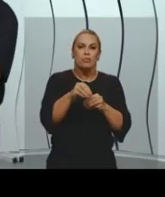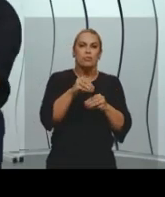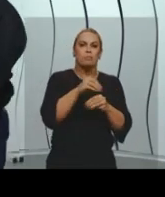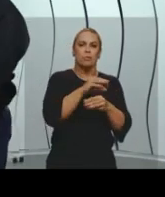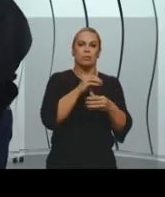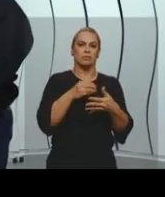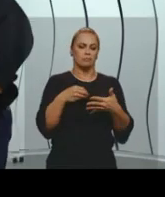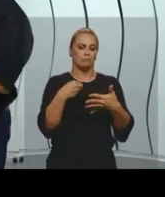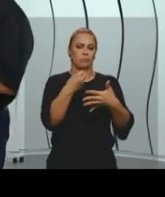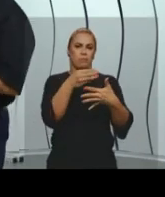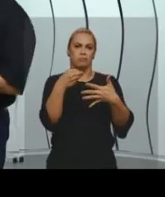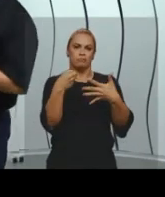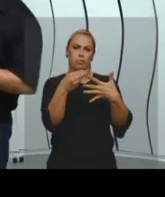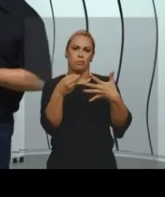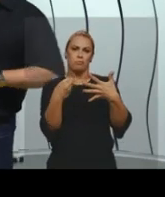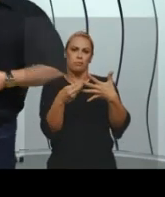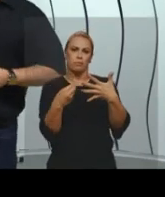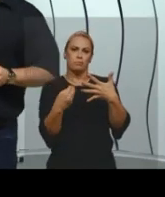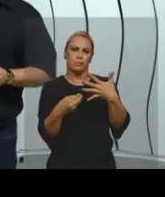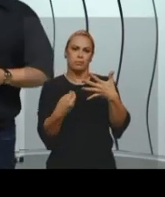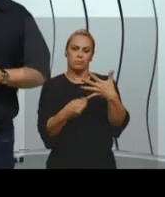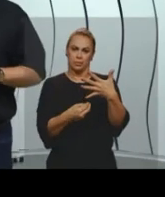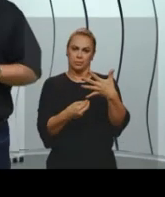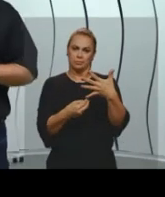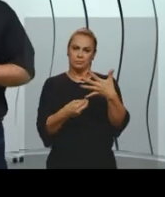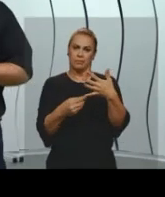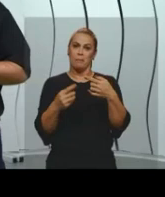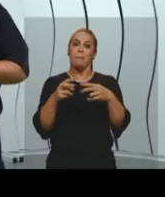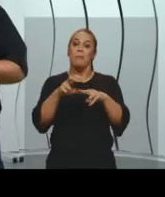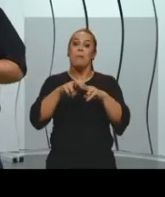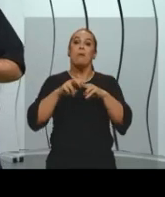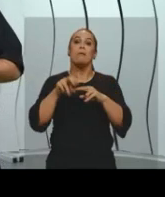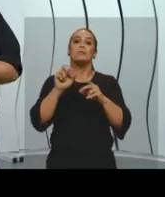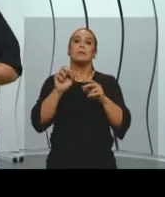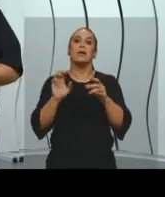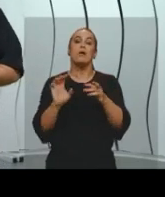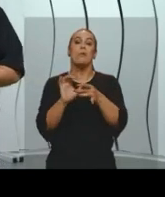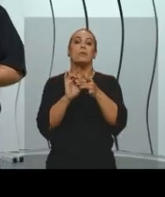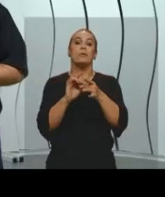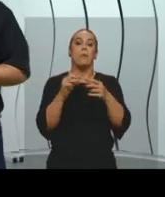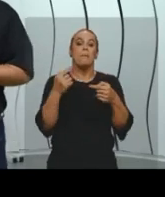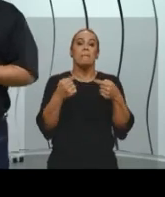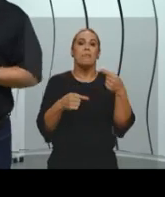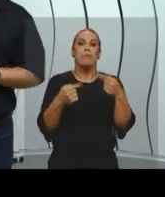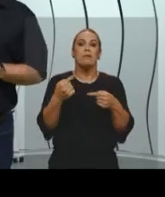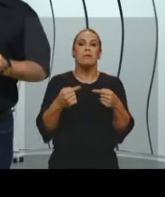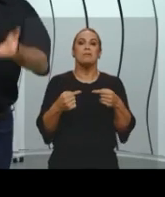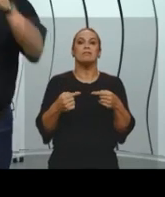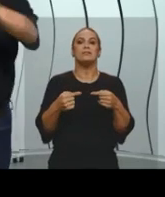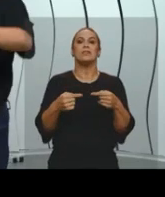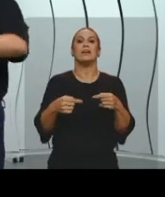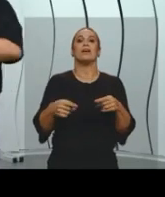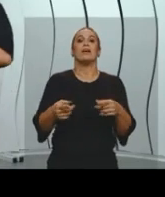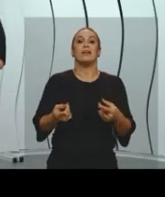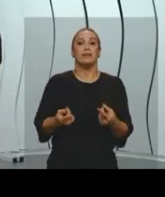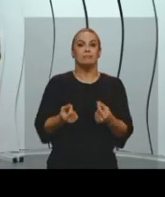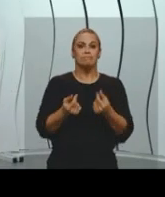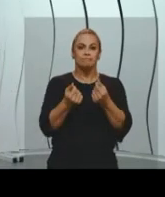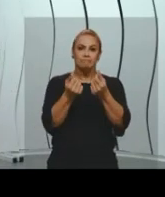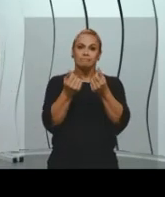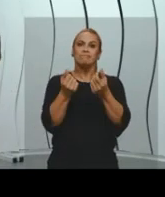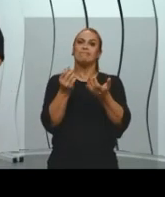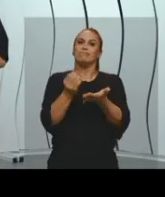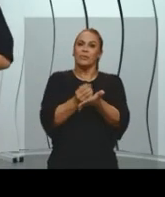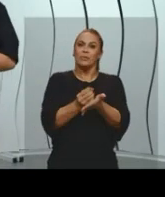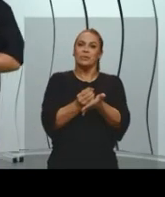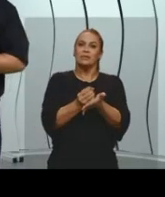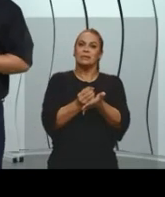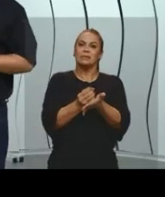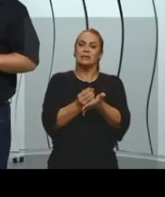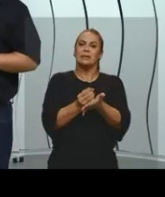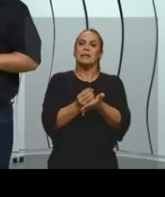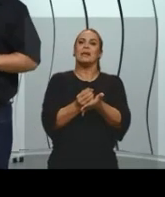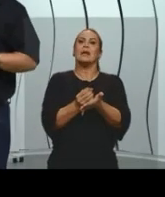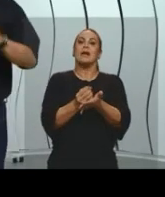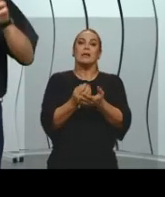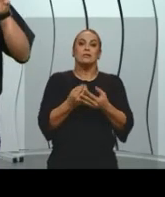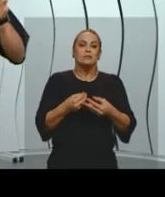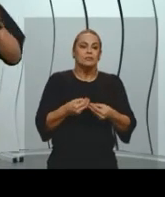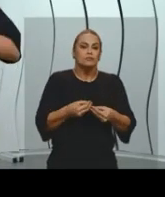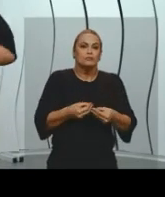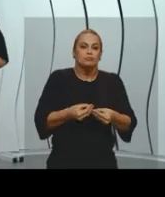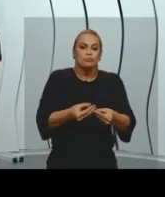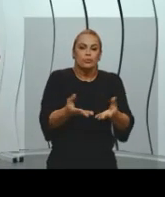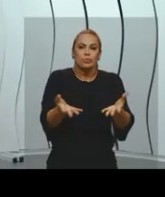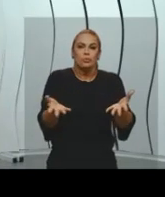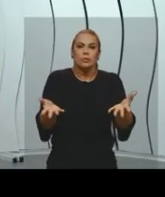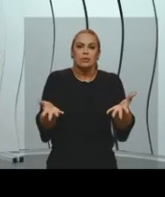Política e Monetária, da União Europeia, né? Os problemas também vão se espalhar. Então,